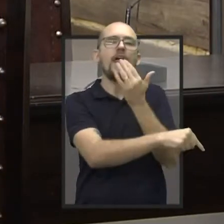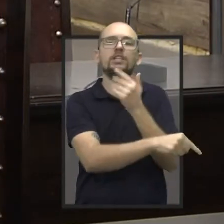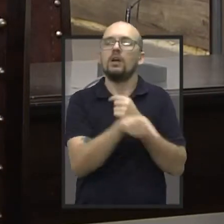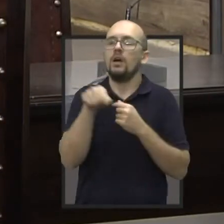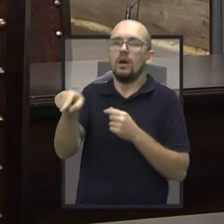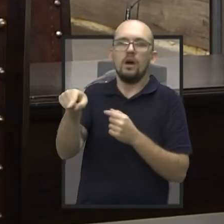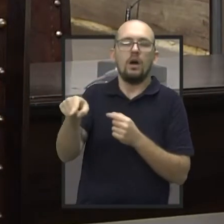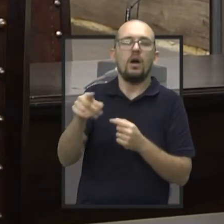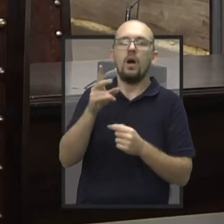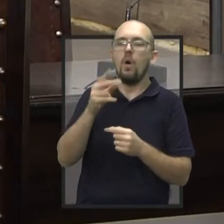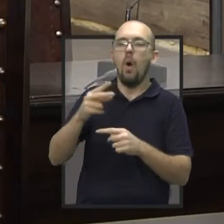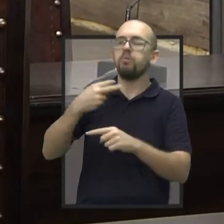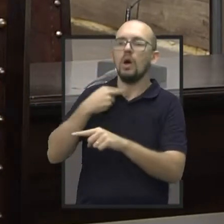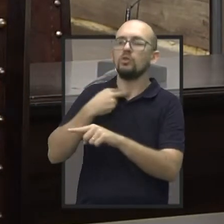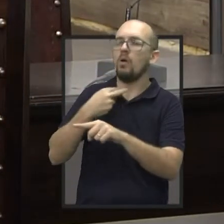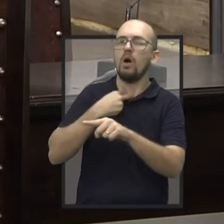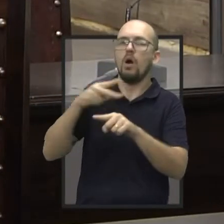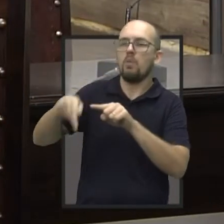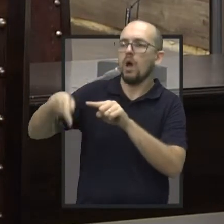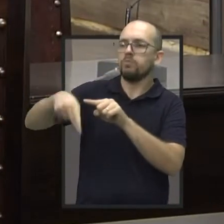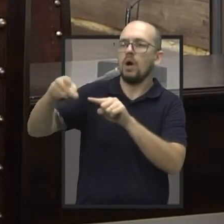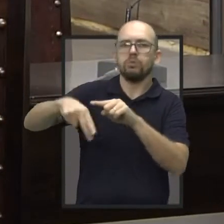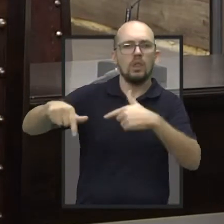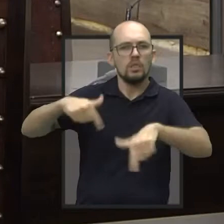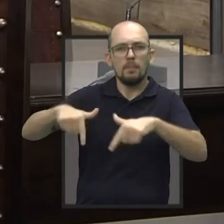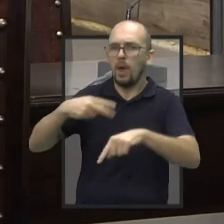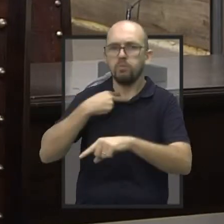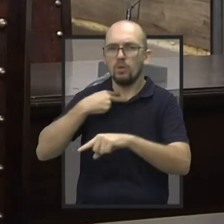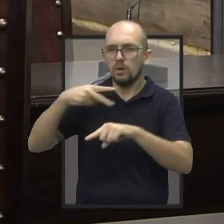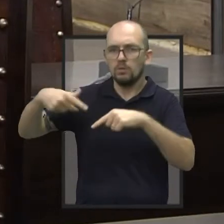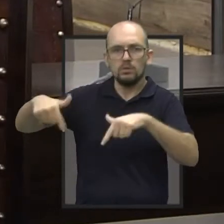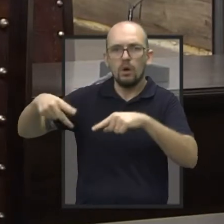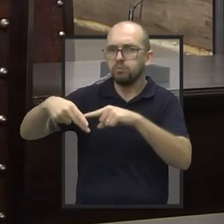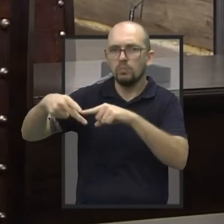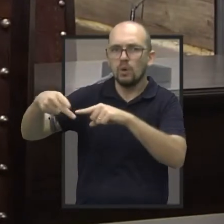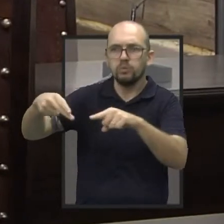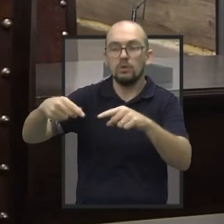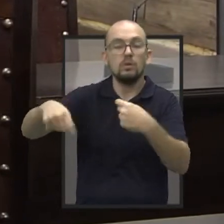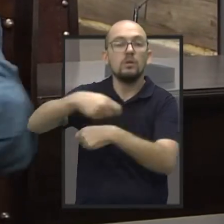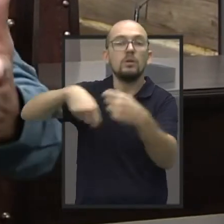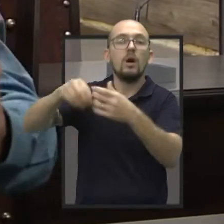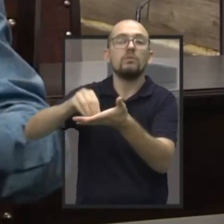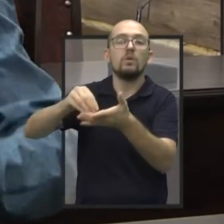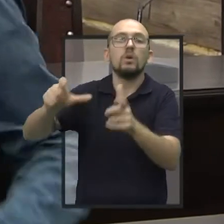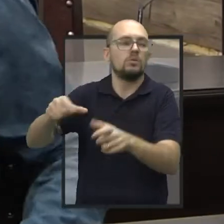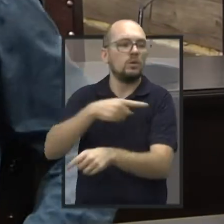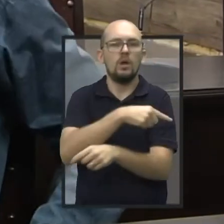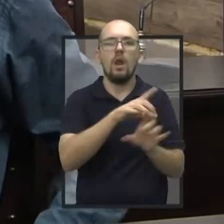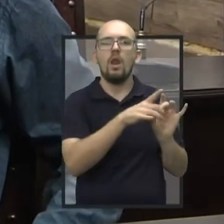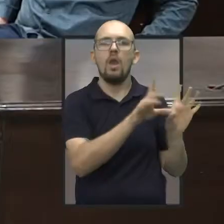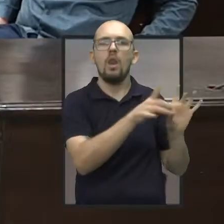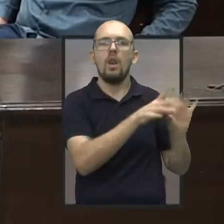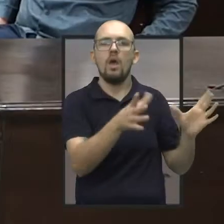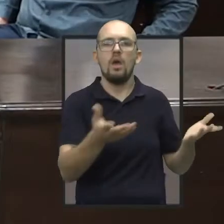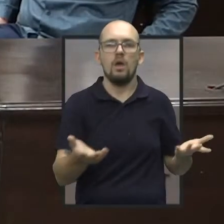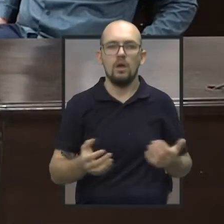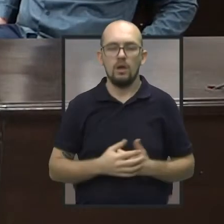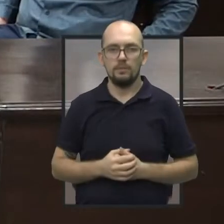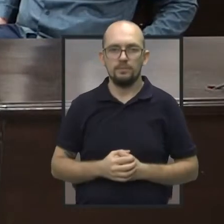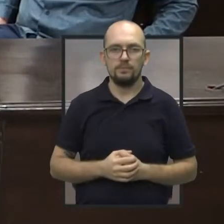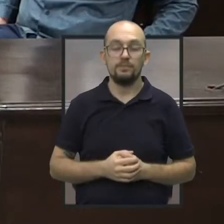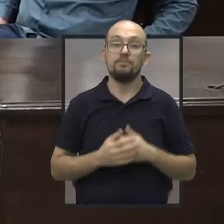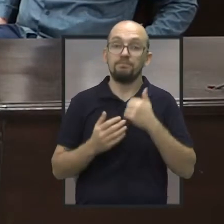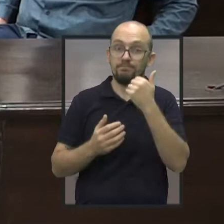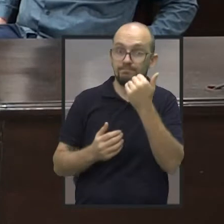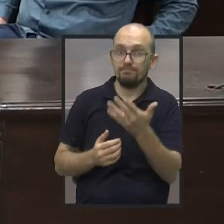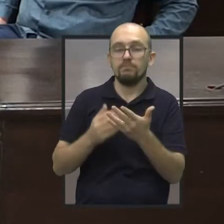querer não deixar o povo trabalhar, ganhar o pão de cada dia, que é preciso para tocar a economia, e deixar nessa bagunça que está. Ainda nesse